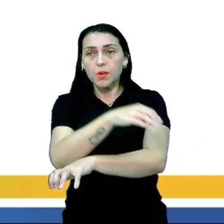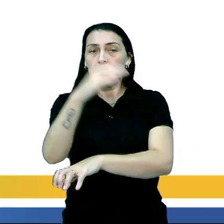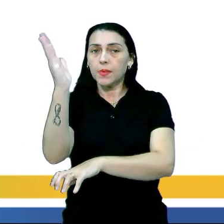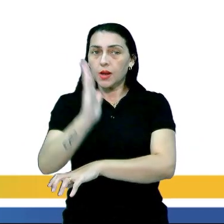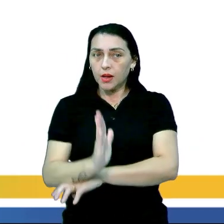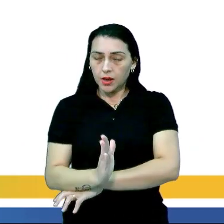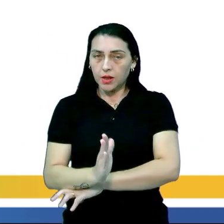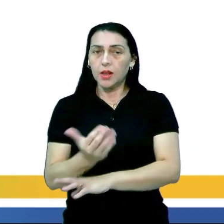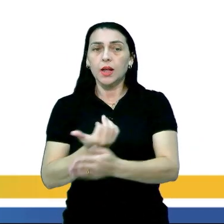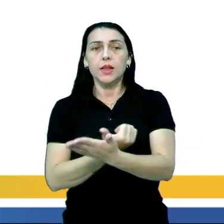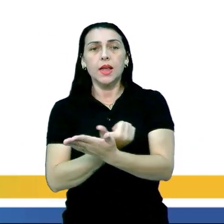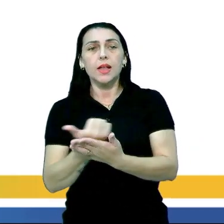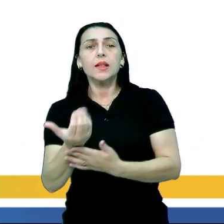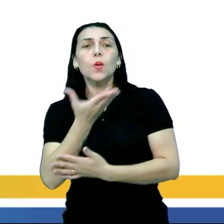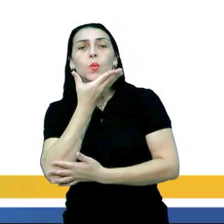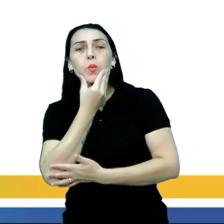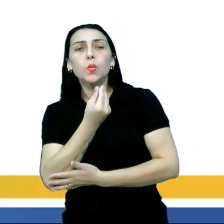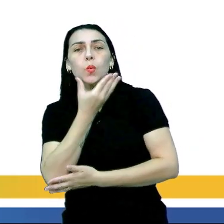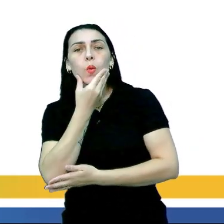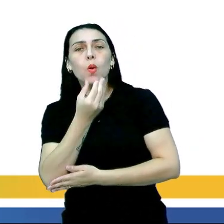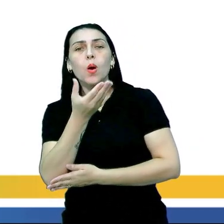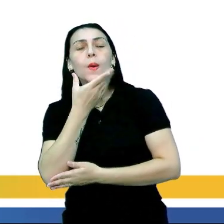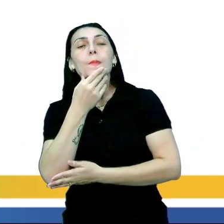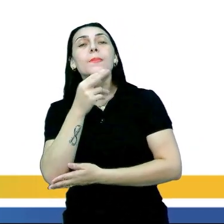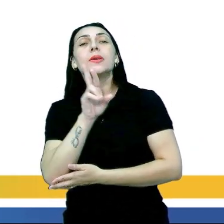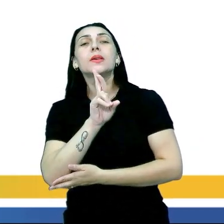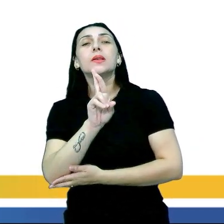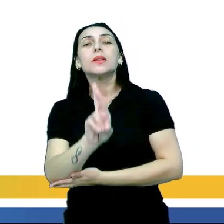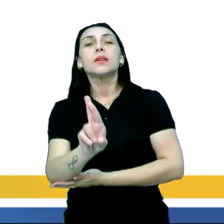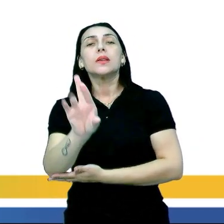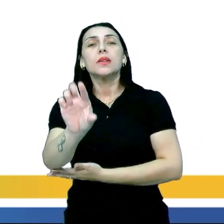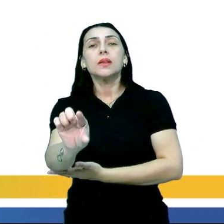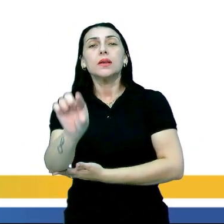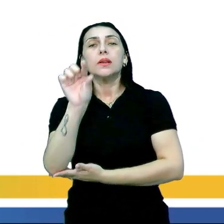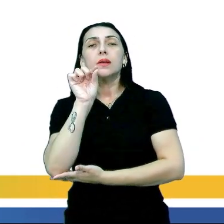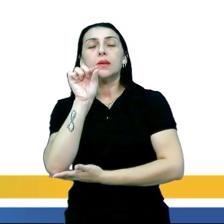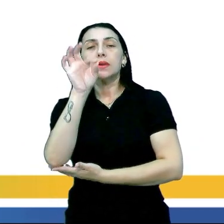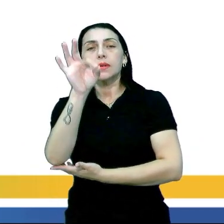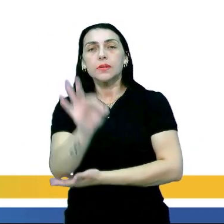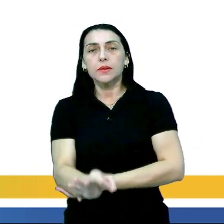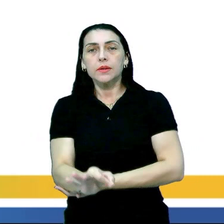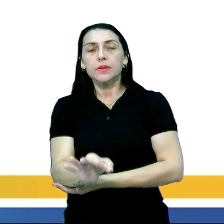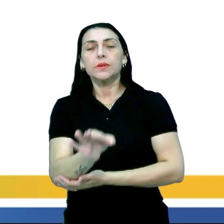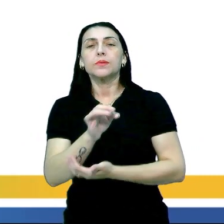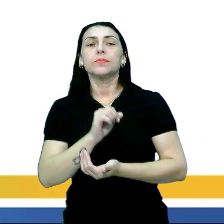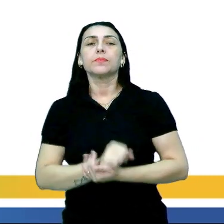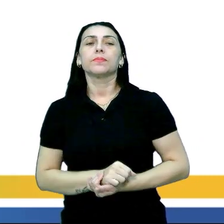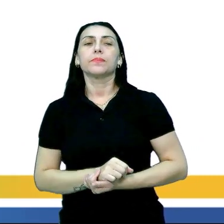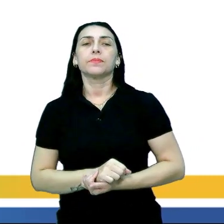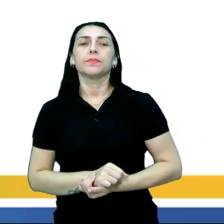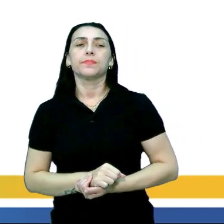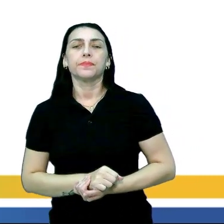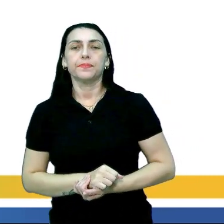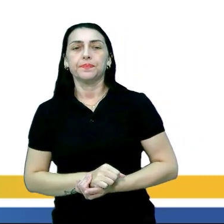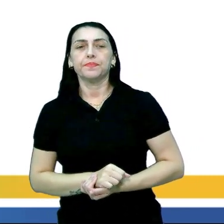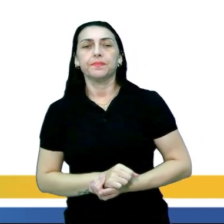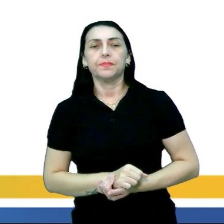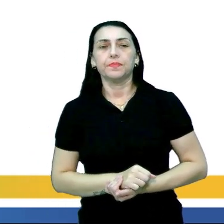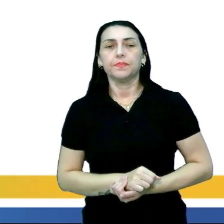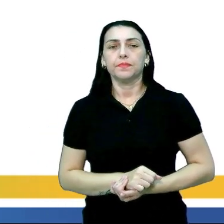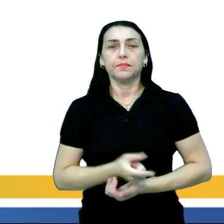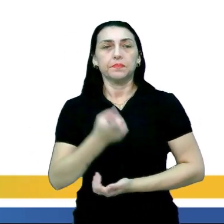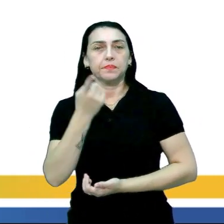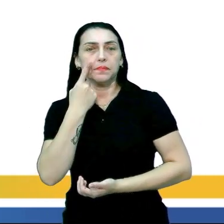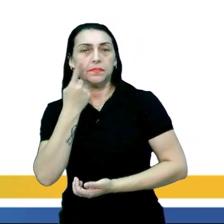informações, considerando os seus conhecimentos sobre os biomas brasileiros e a ação humana sobre eles,